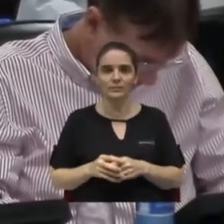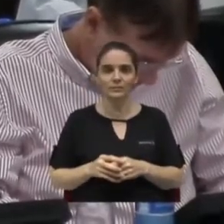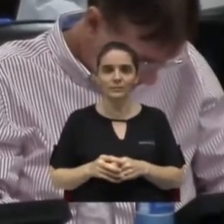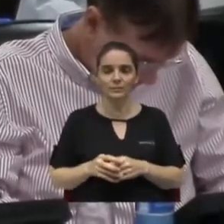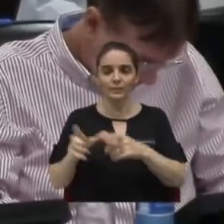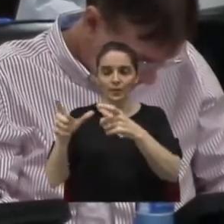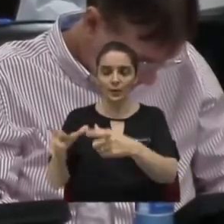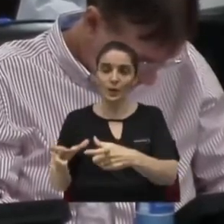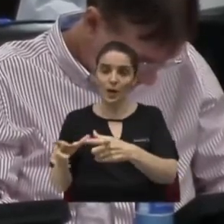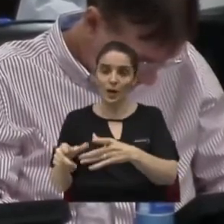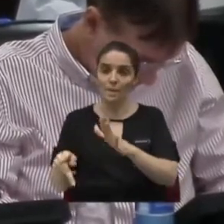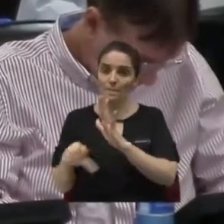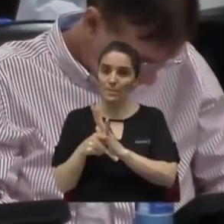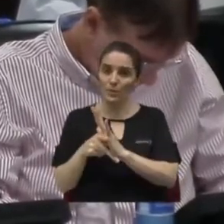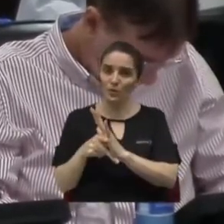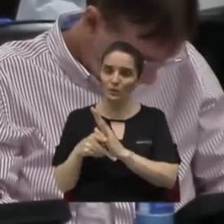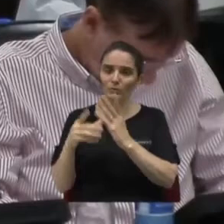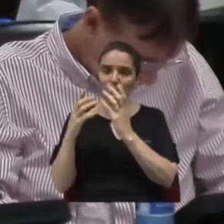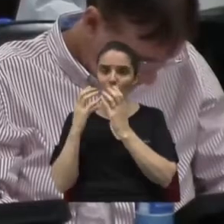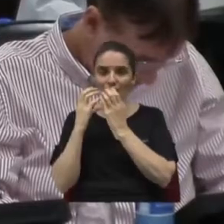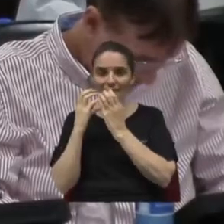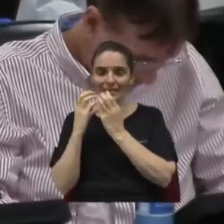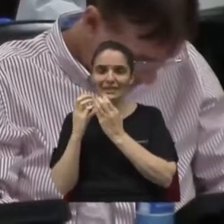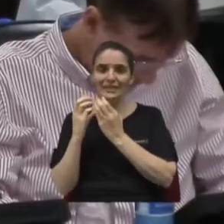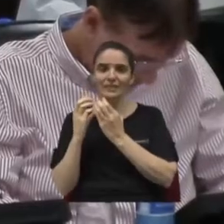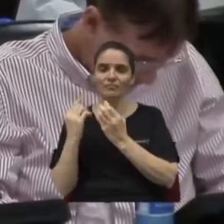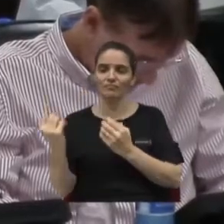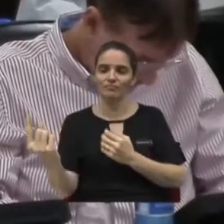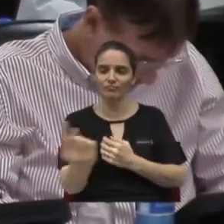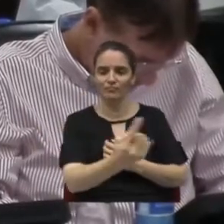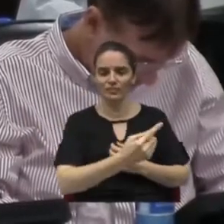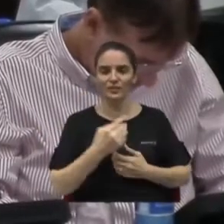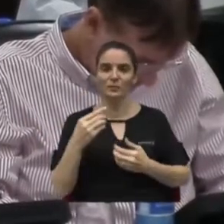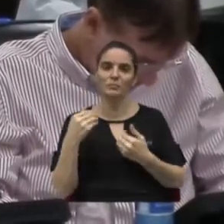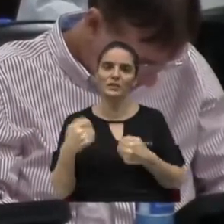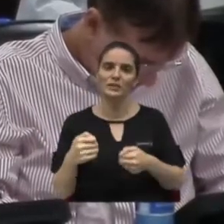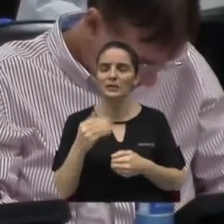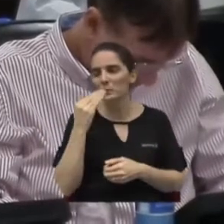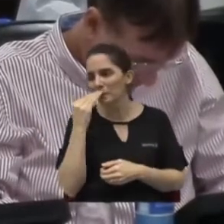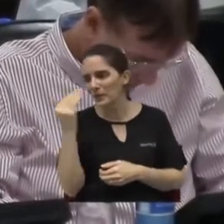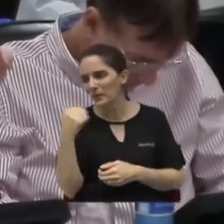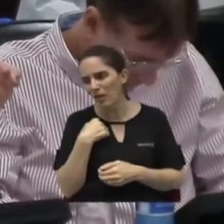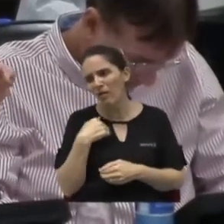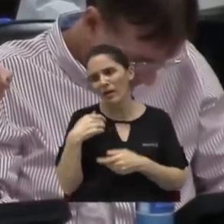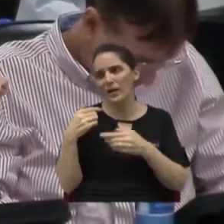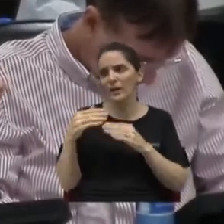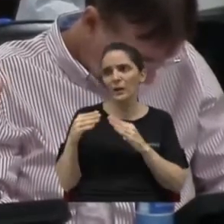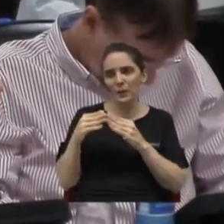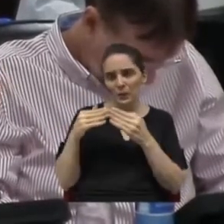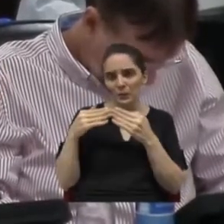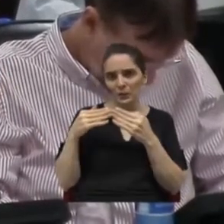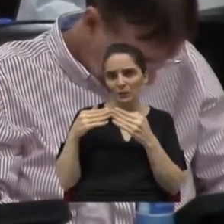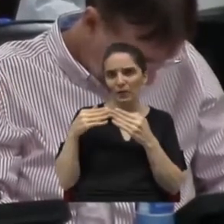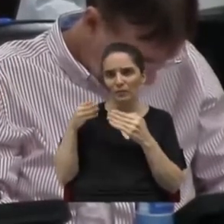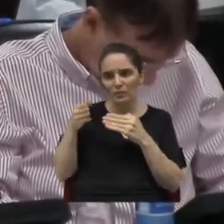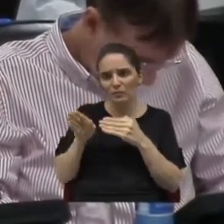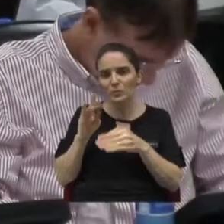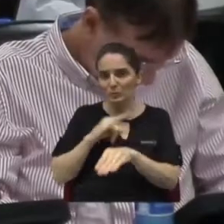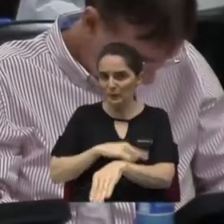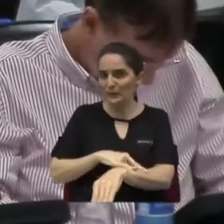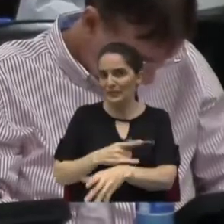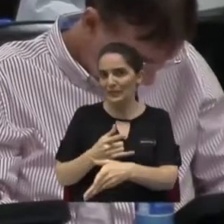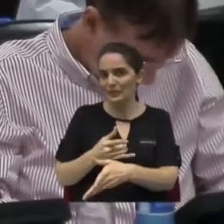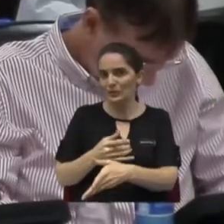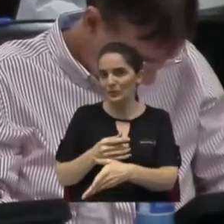trailers que estão ao redor. E, infelizmente, tem que pedir para usar o comércio que tem